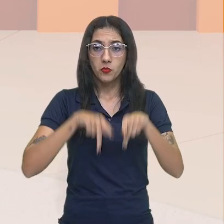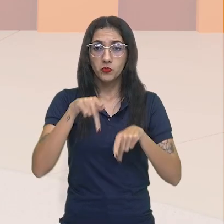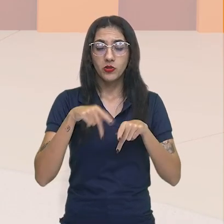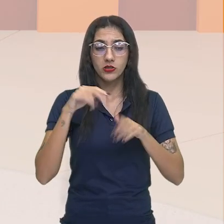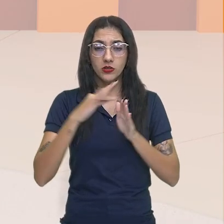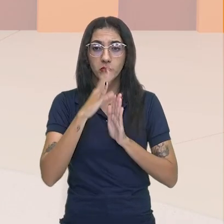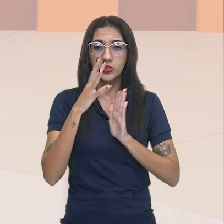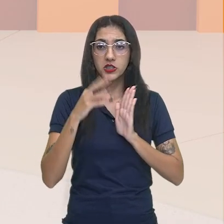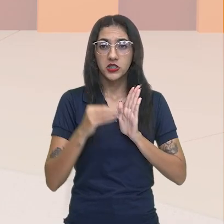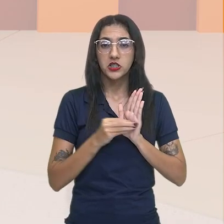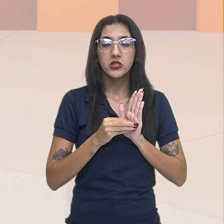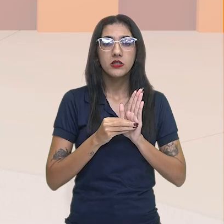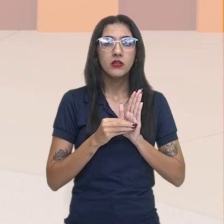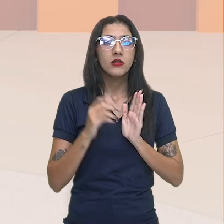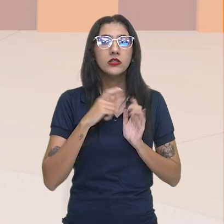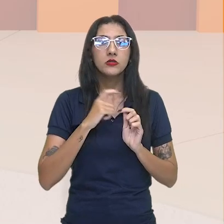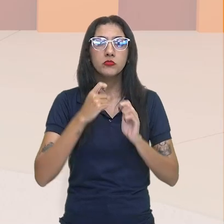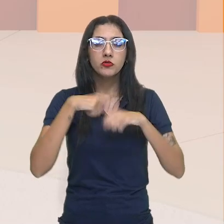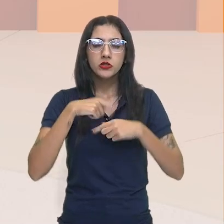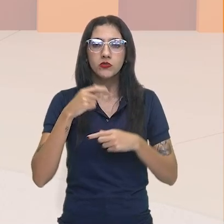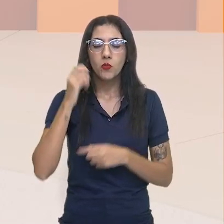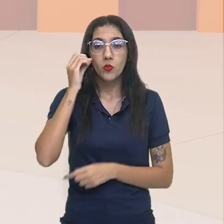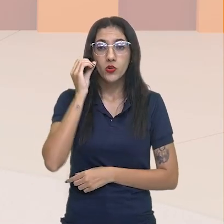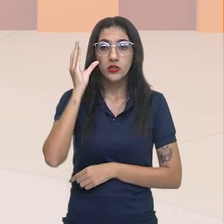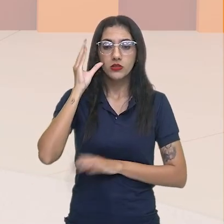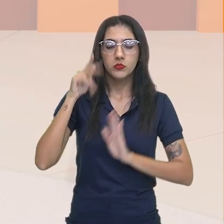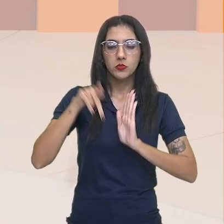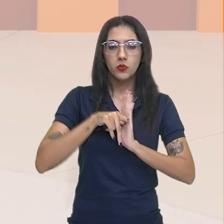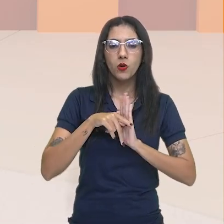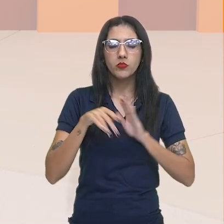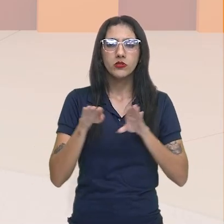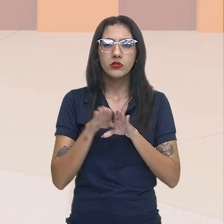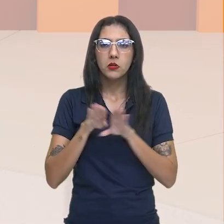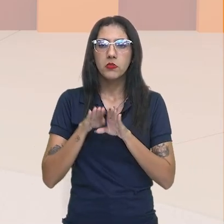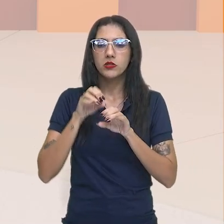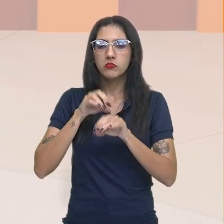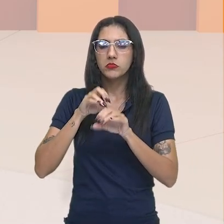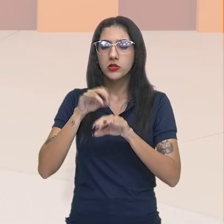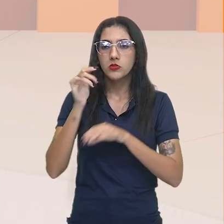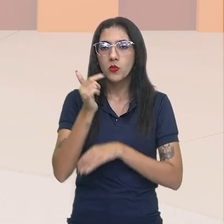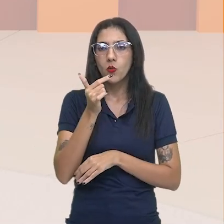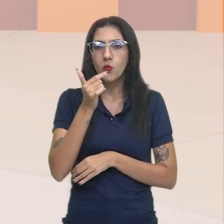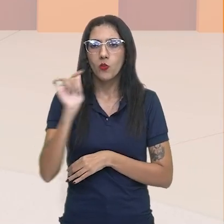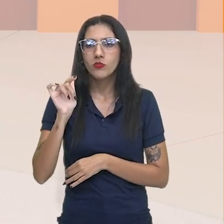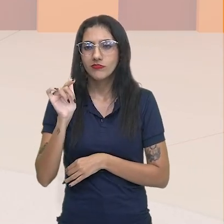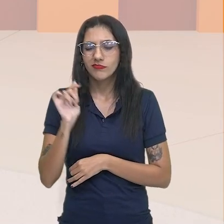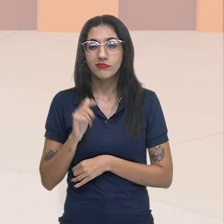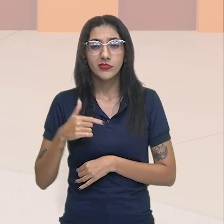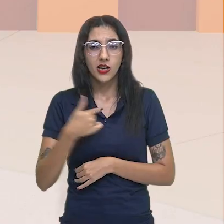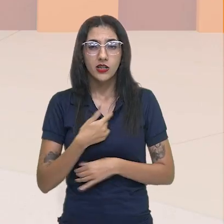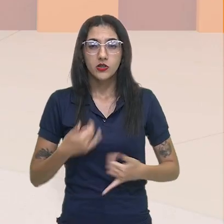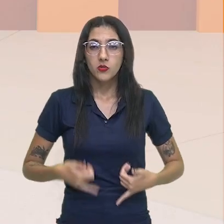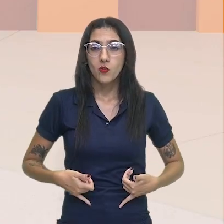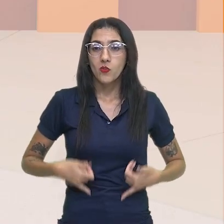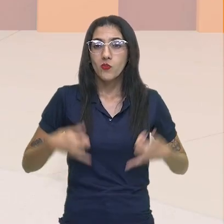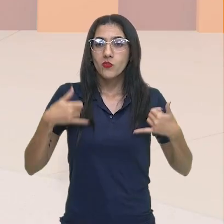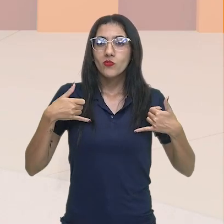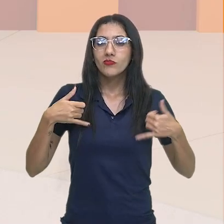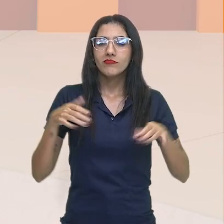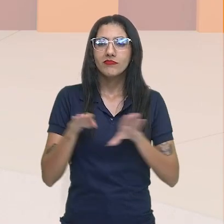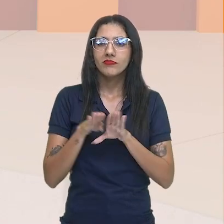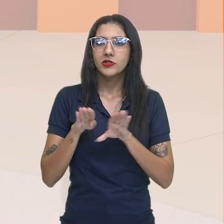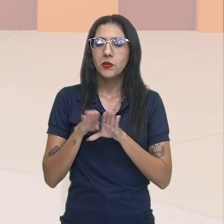si e para os seus, afirmando-se como orgulhosos de quem são e de suas